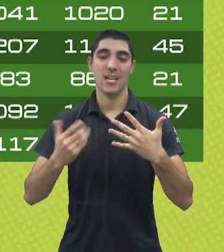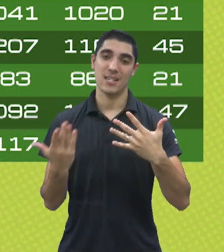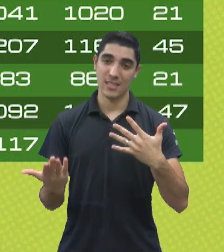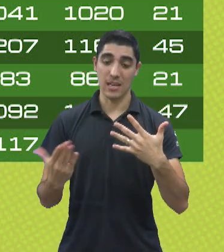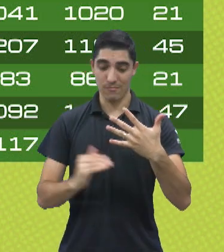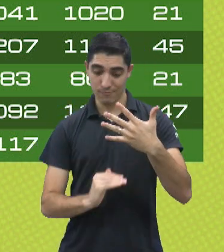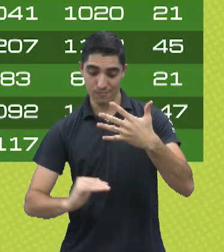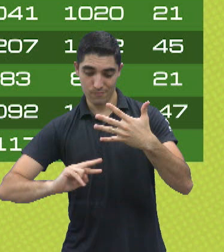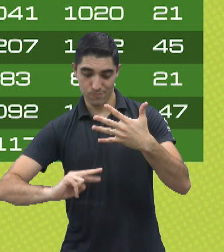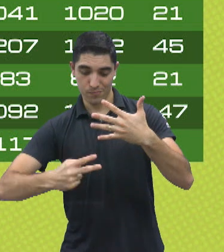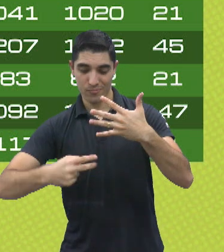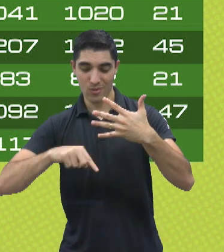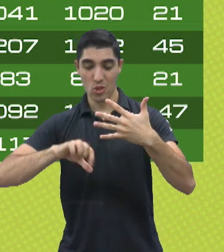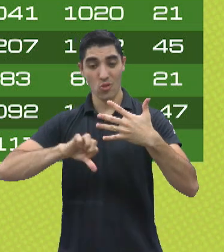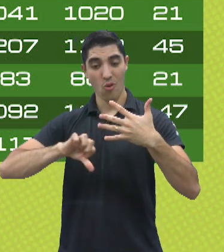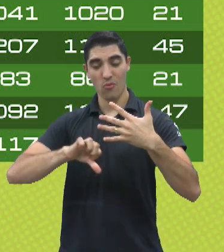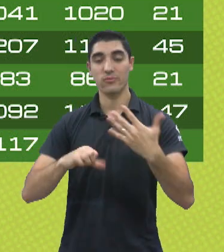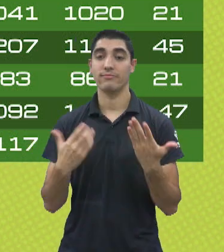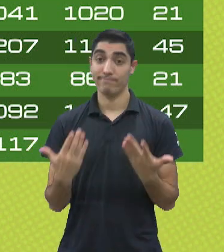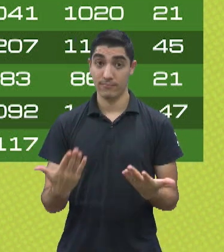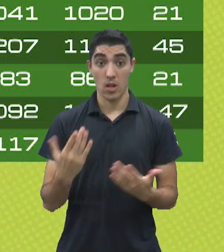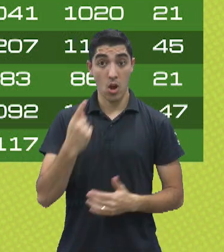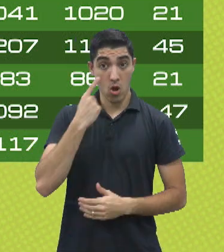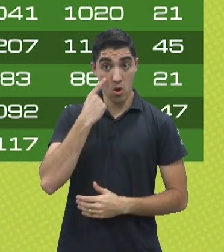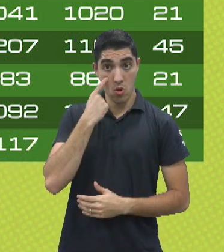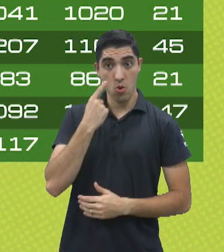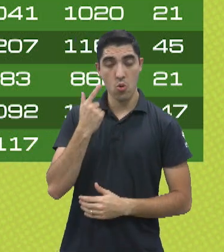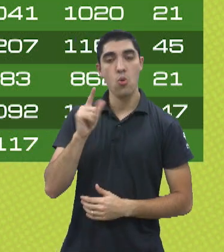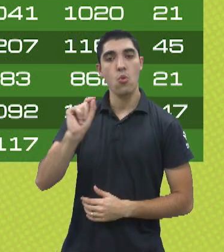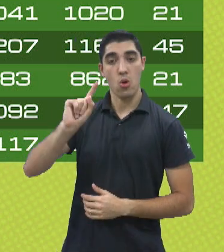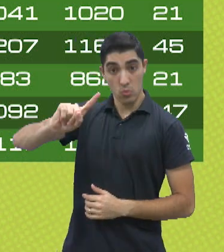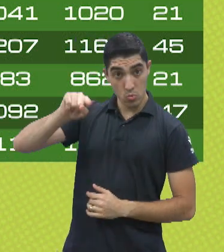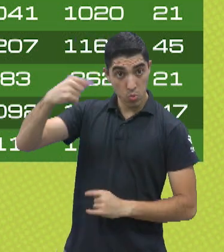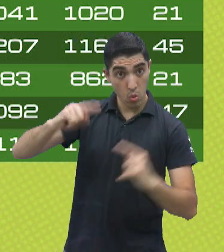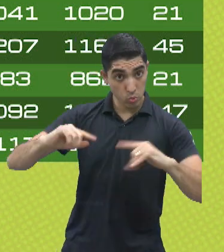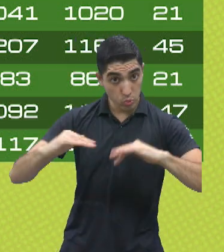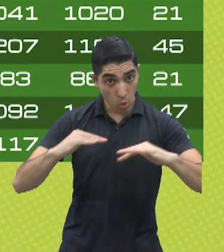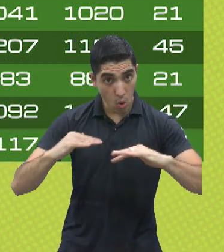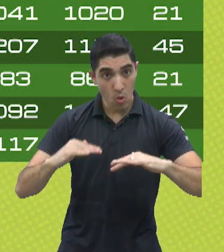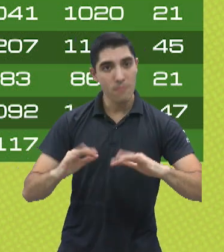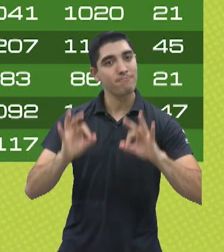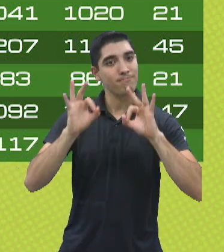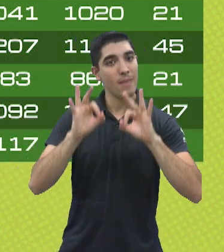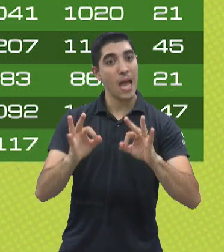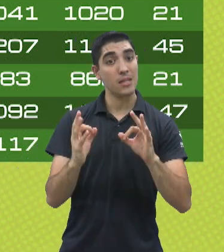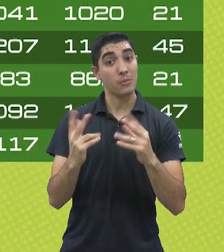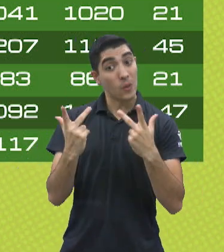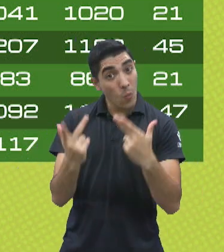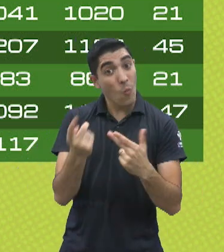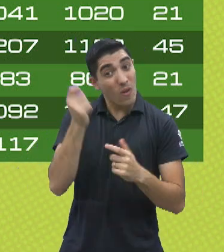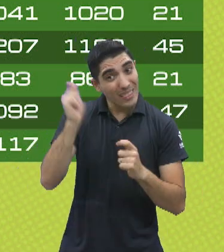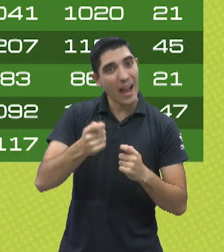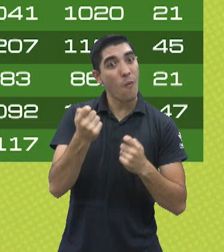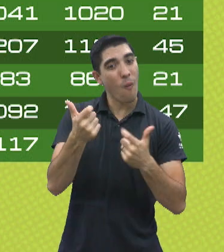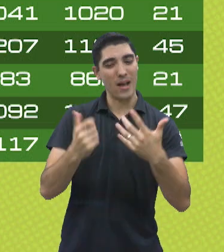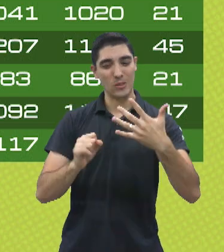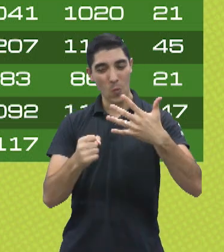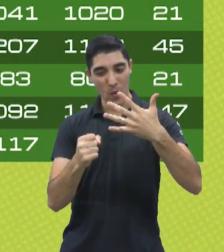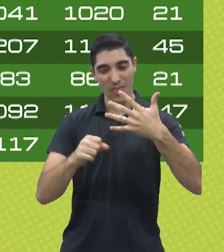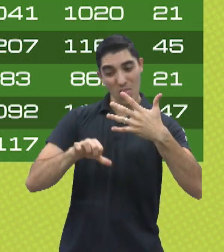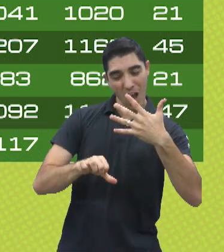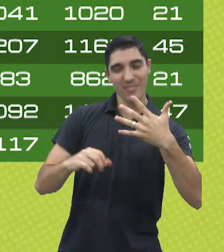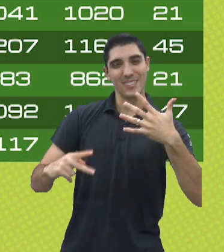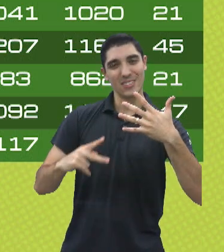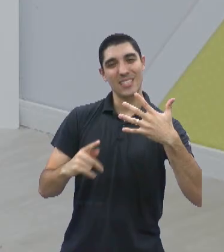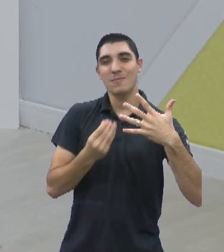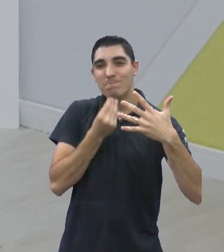aqui. E aí esse confronto aqui, ó, que aí sim na próxima rodada poderia ser o confronto direto contra o Pinheiros, que é o 8º colocado.